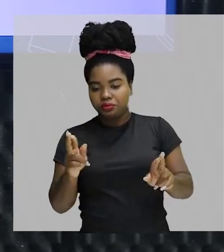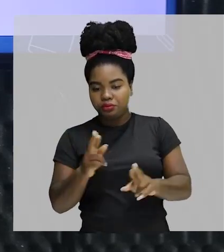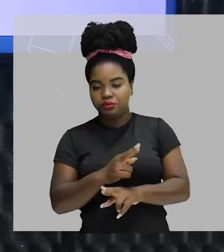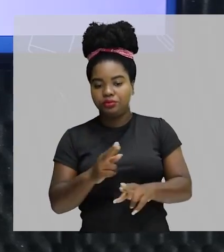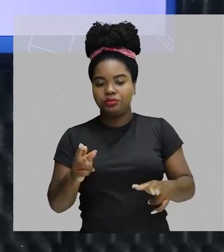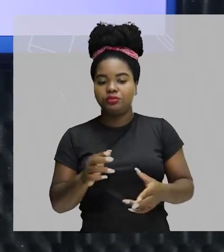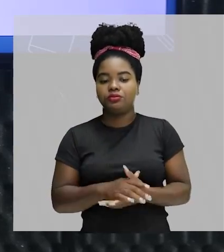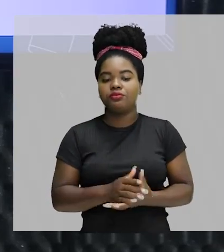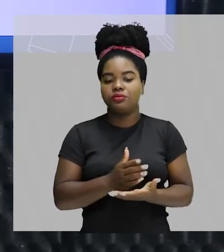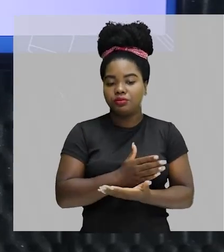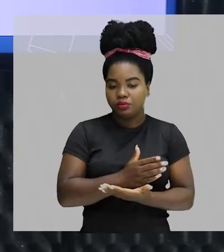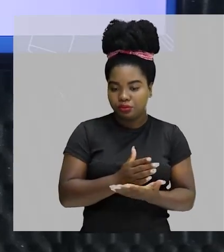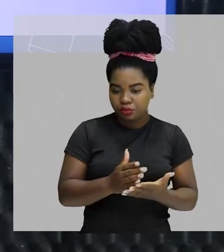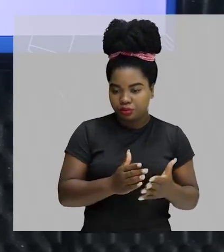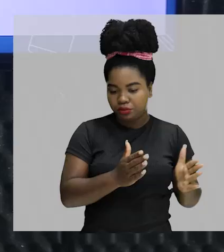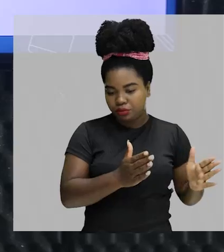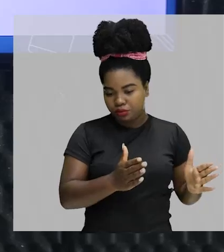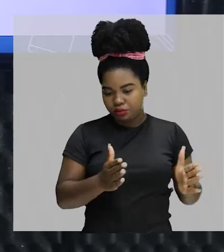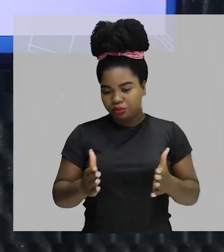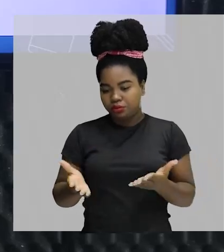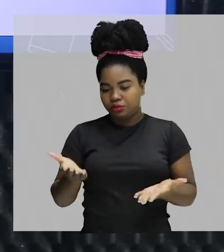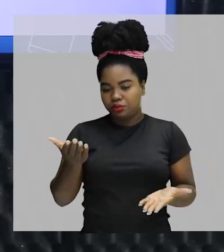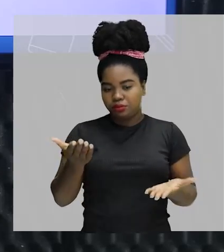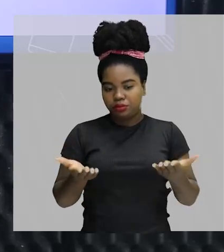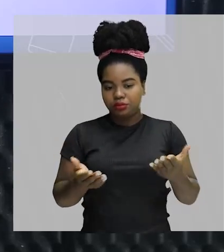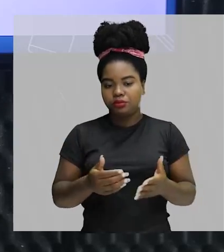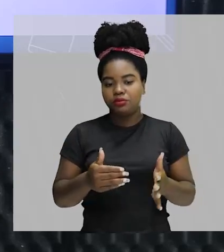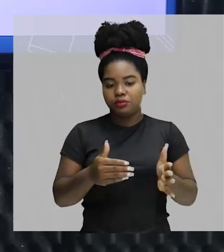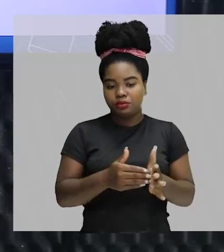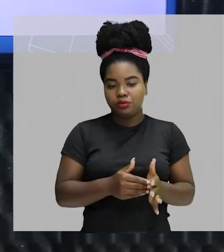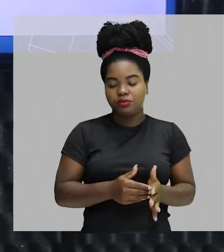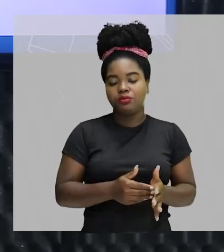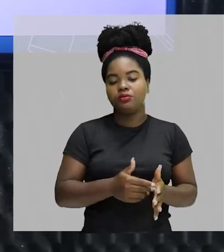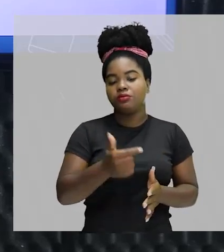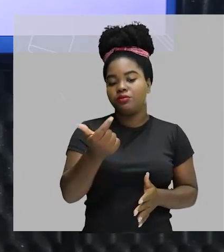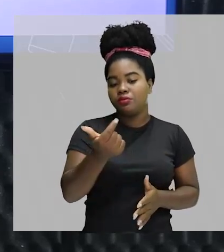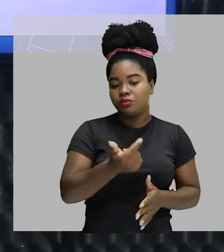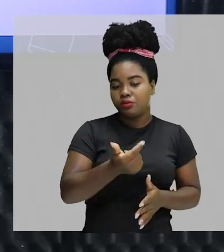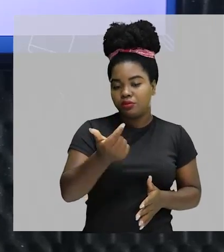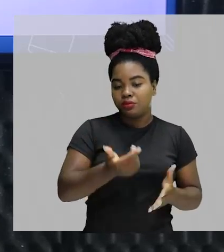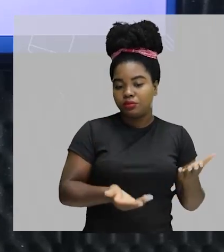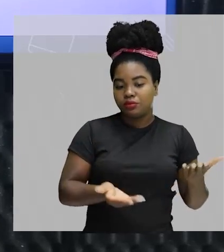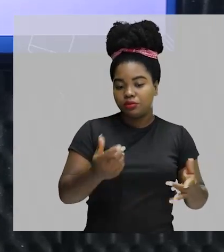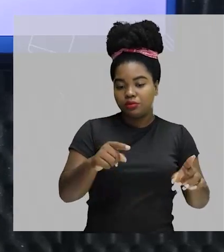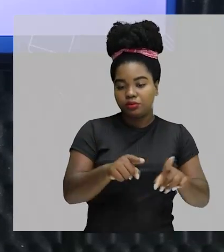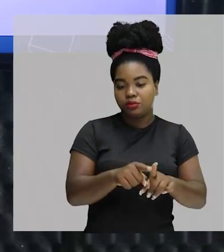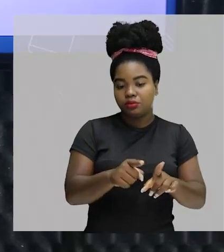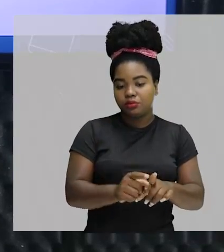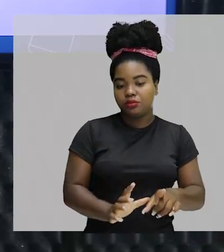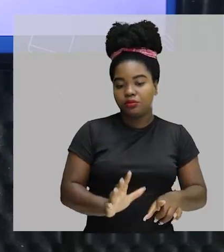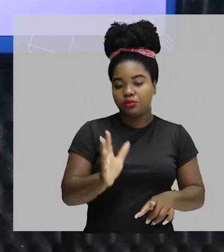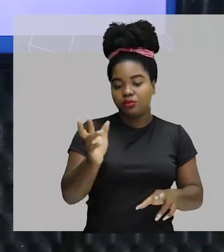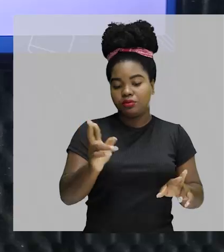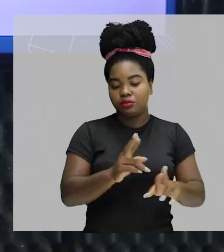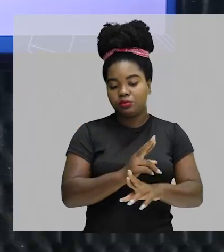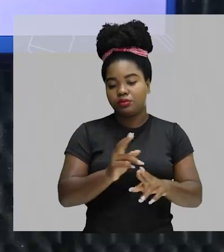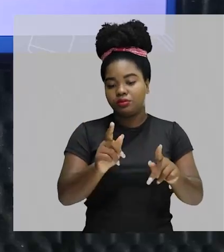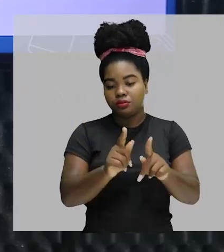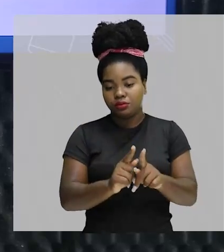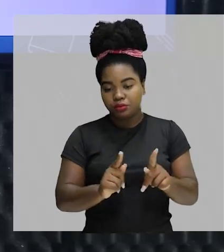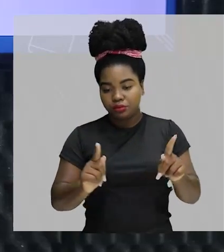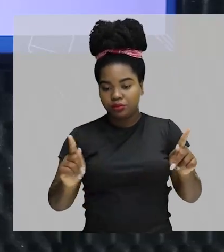vai iniciando esse procedimento de comparação. Por fim, a comparação também vai ser feita com relação aos